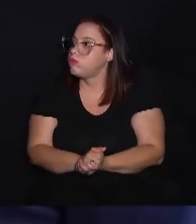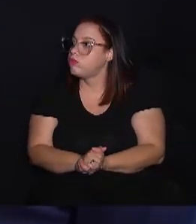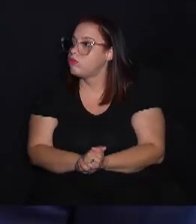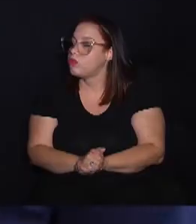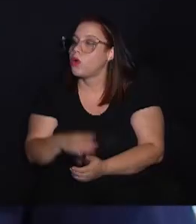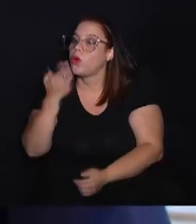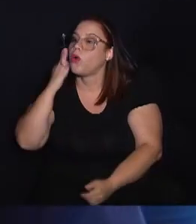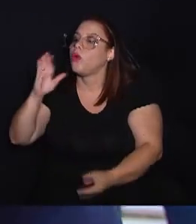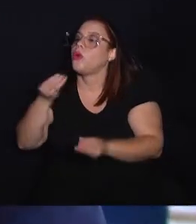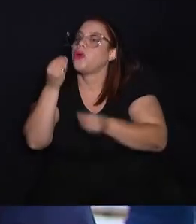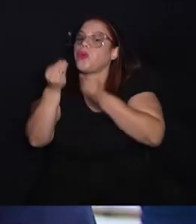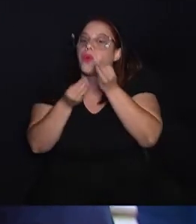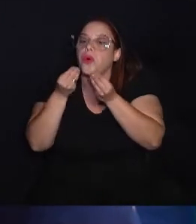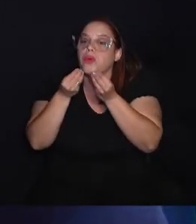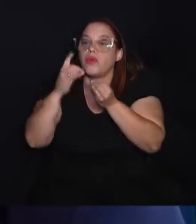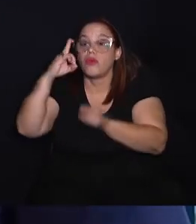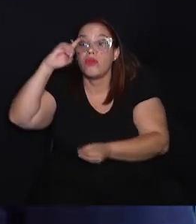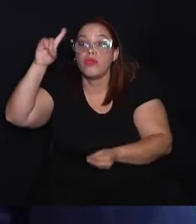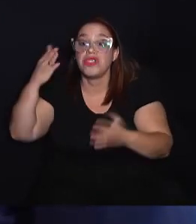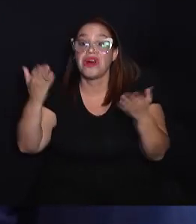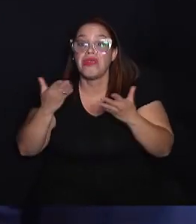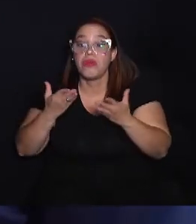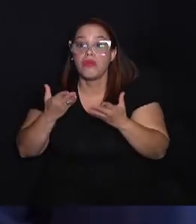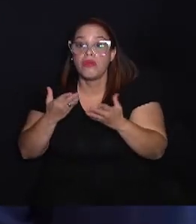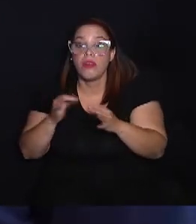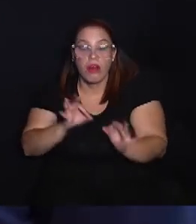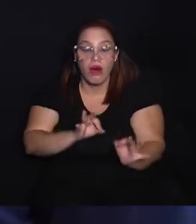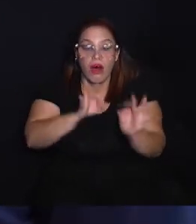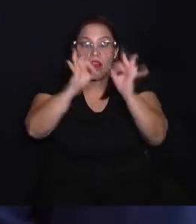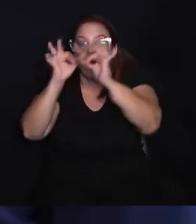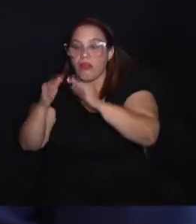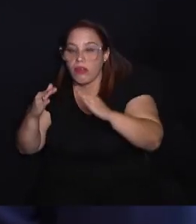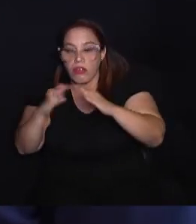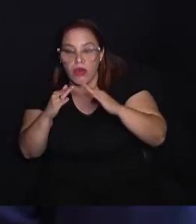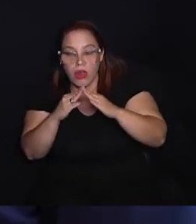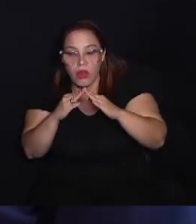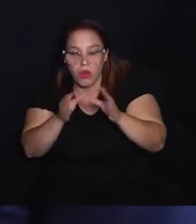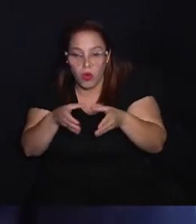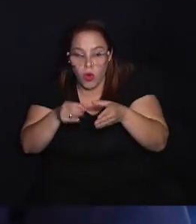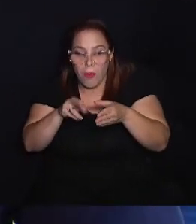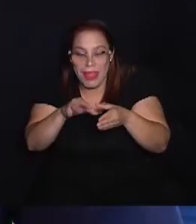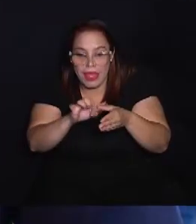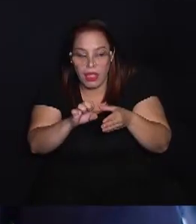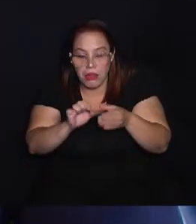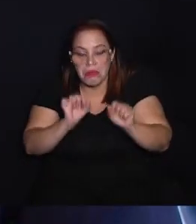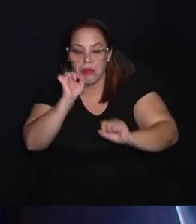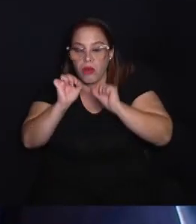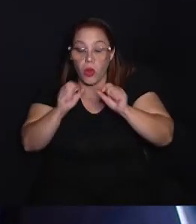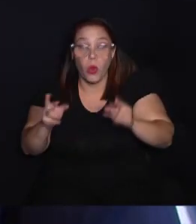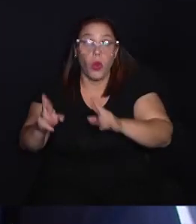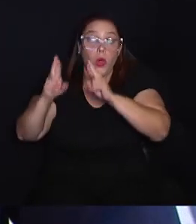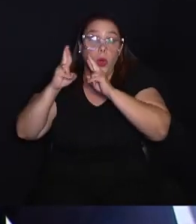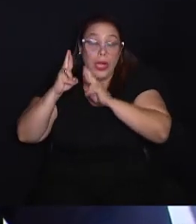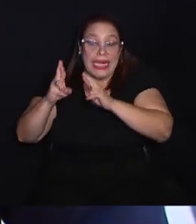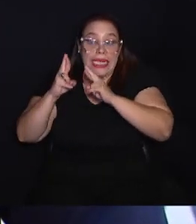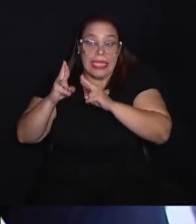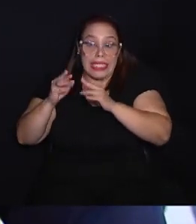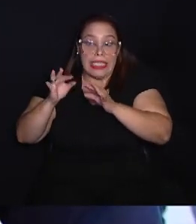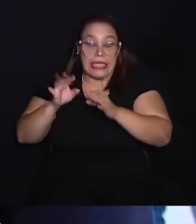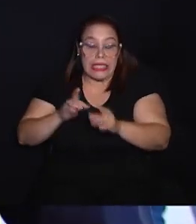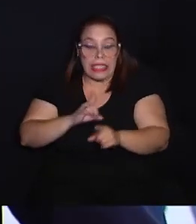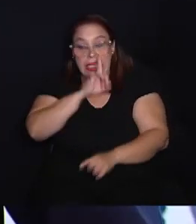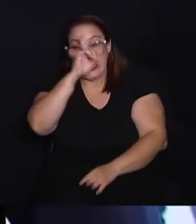Golias, colocamos as nossas propostas, colocamos aquilo que a população pensa, as dificuldades que a população enfrenta no dia a dia, e nós